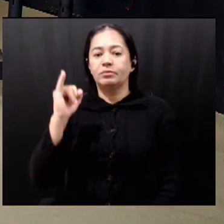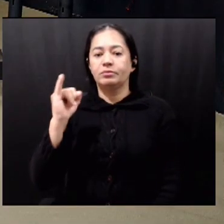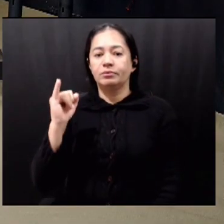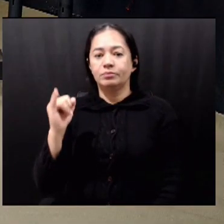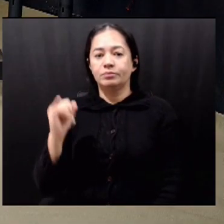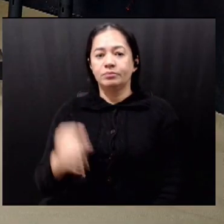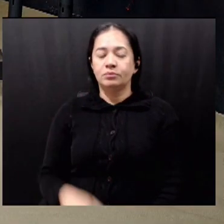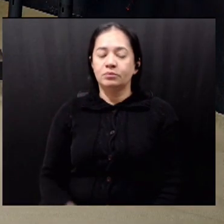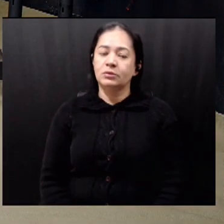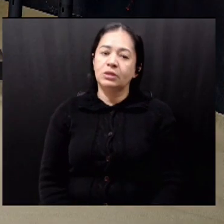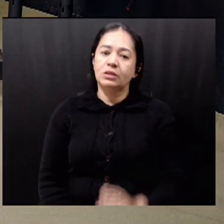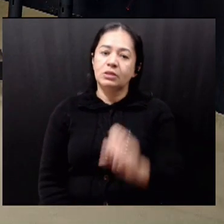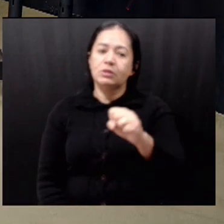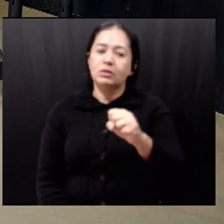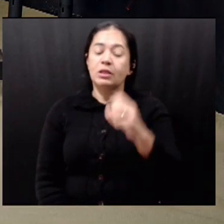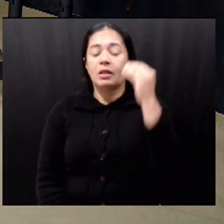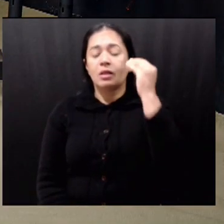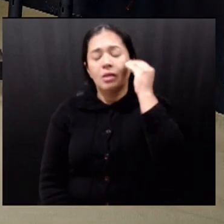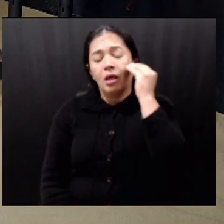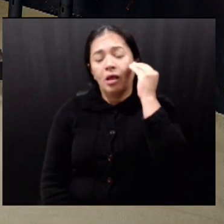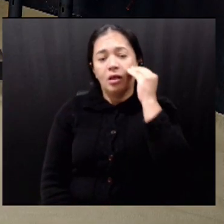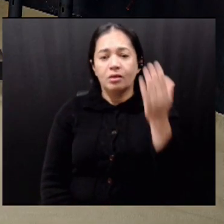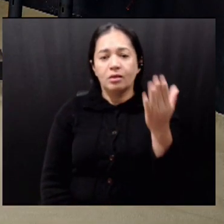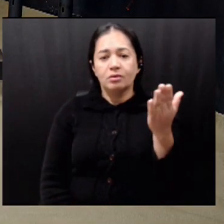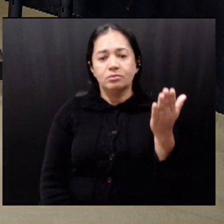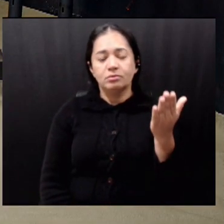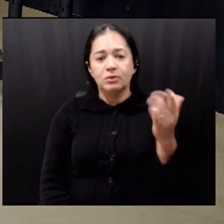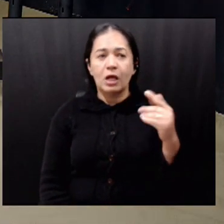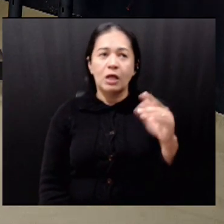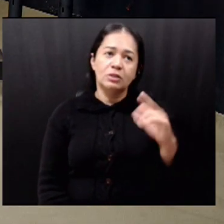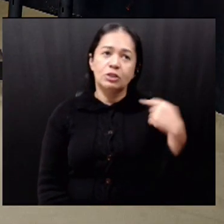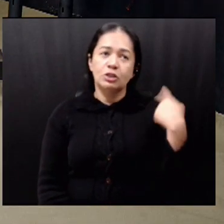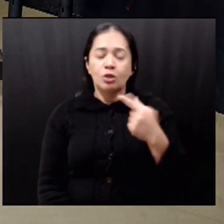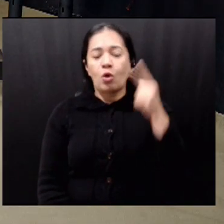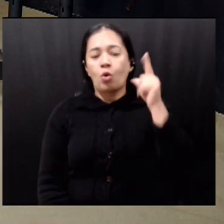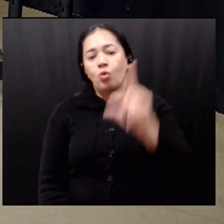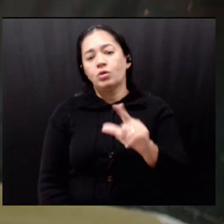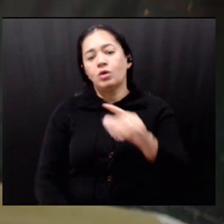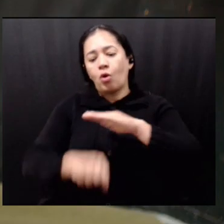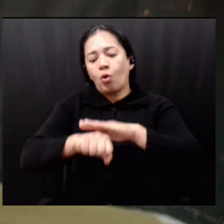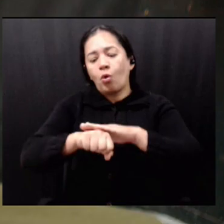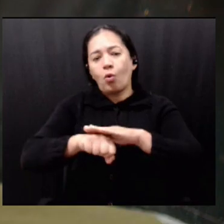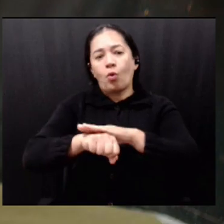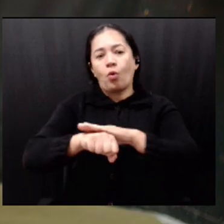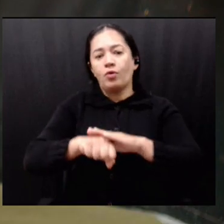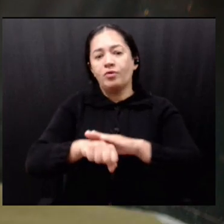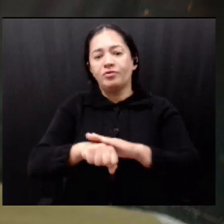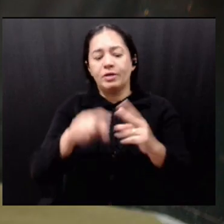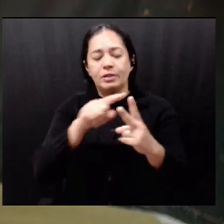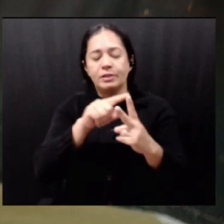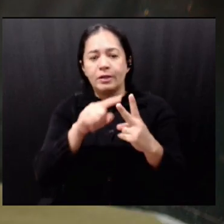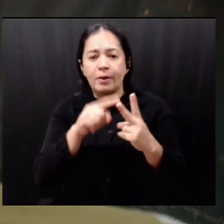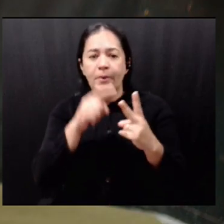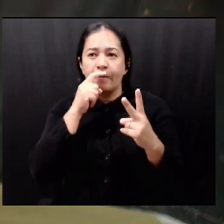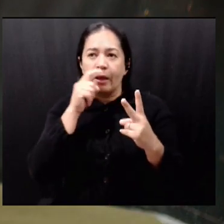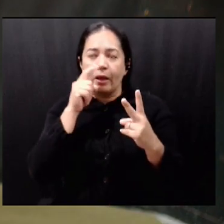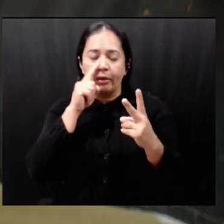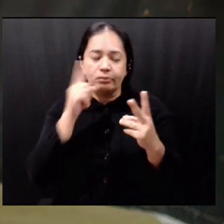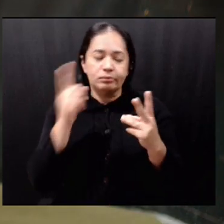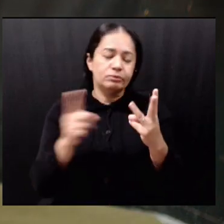pode Exato. tentar. Quem sabe a gente, né, consiga. Né? Conversa aí com os pais, com os responsáveis,